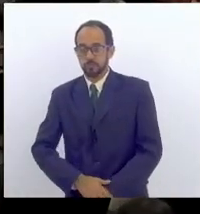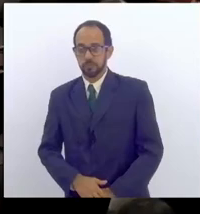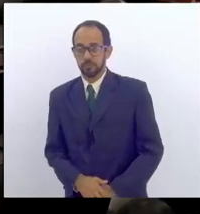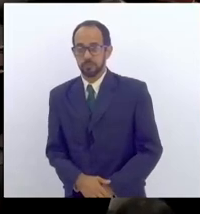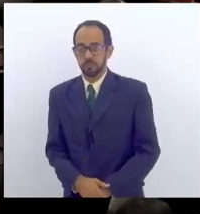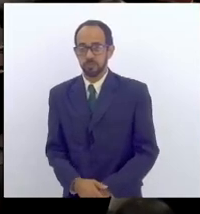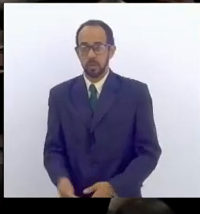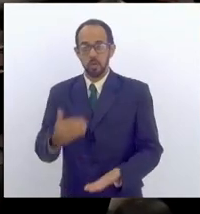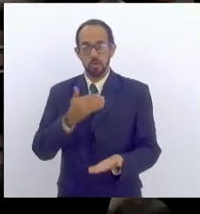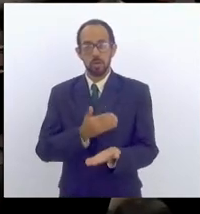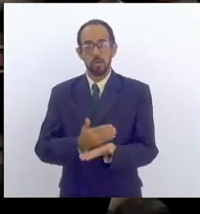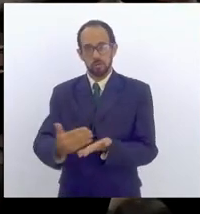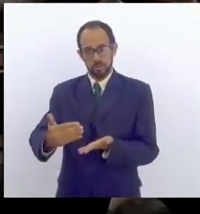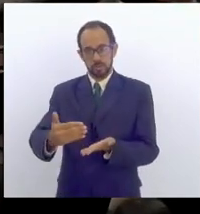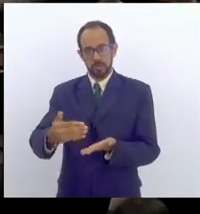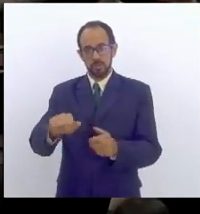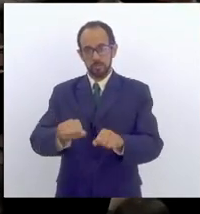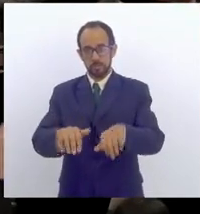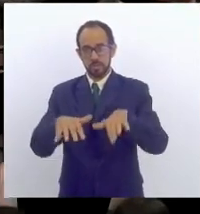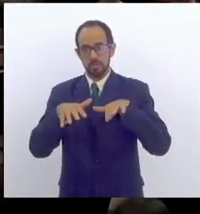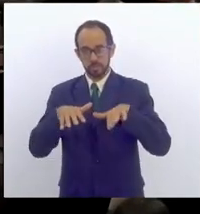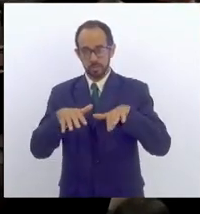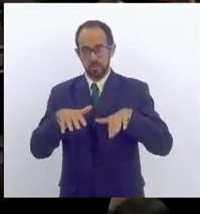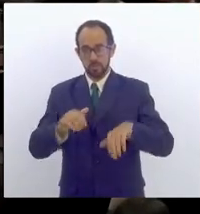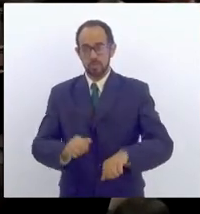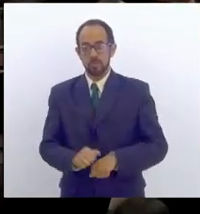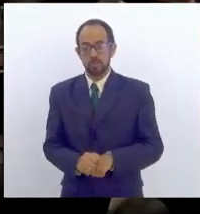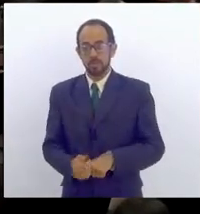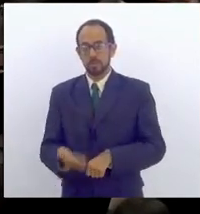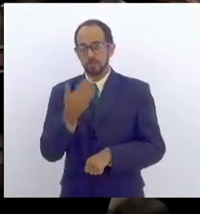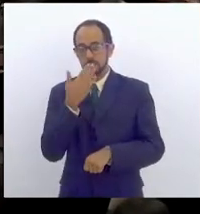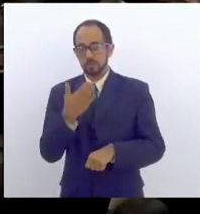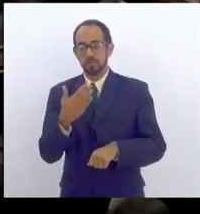Vamos dar início à sessão. Pedimos que